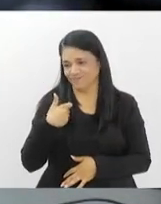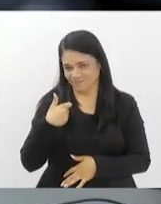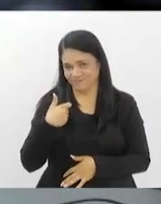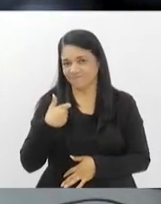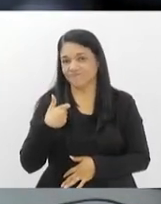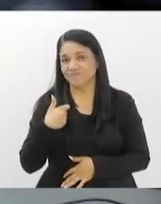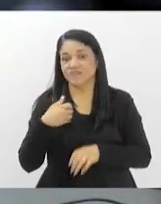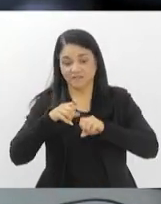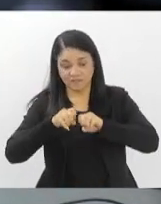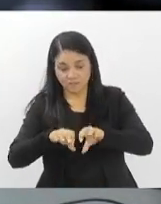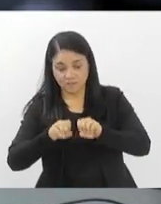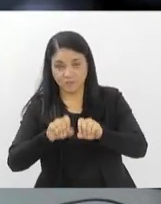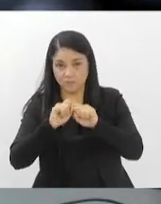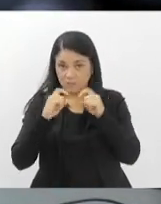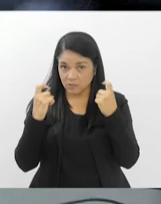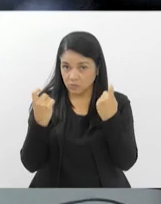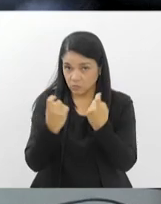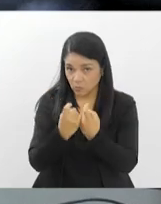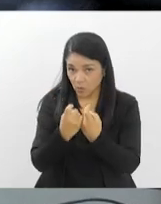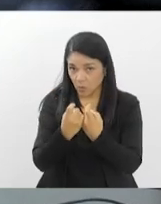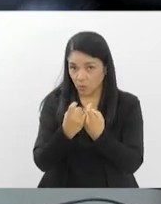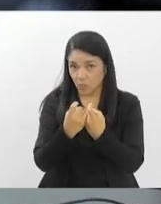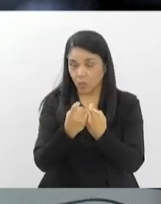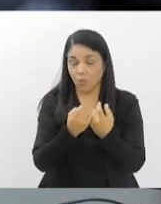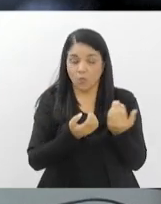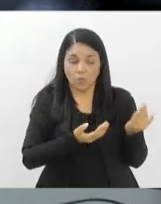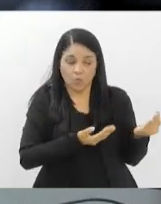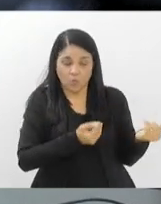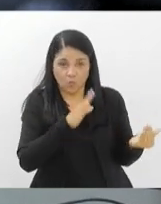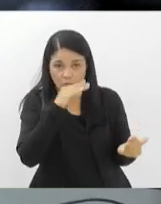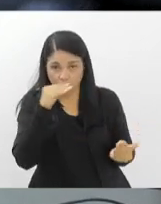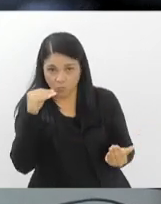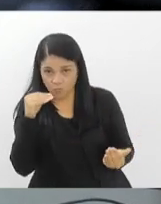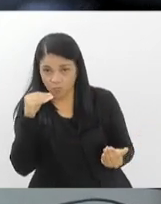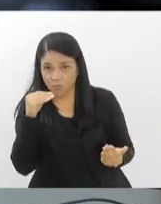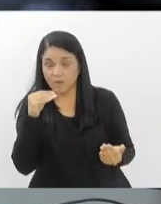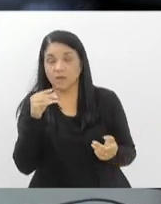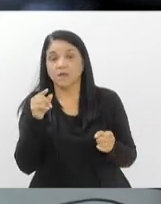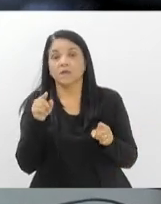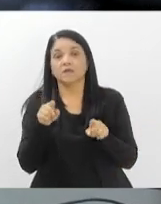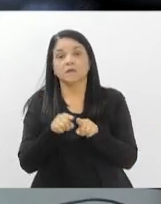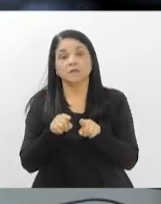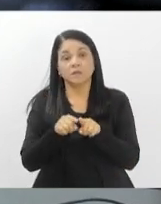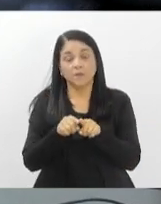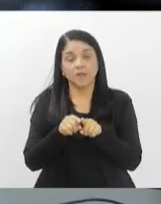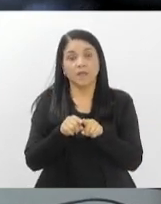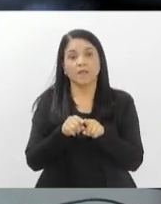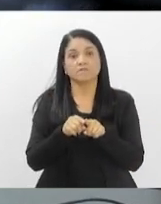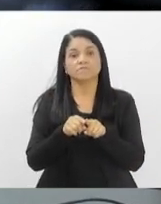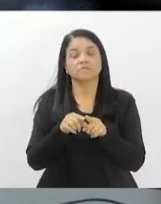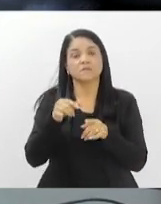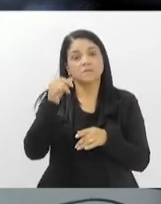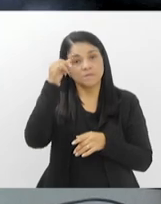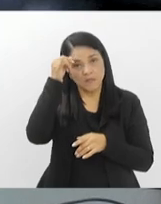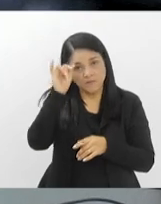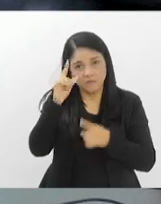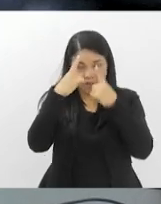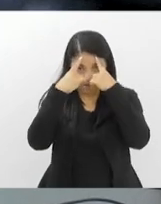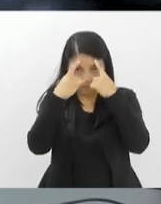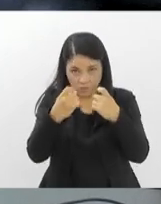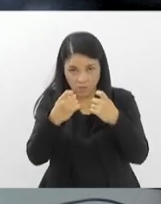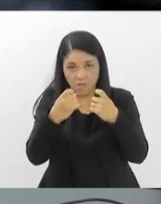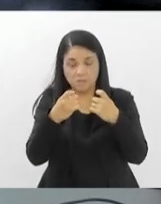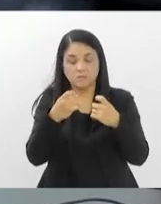de educação sexual com adolescentes e de prevenção à violência sexual no